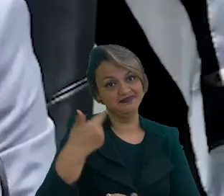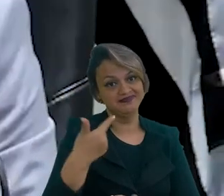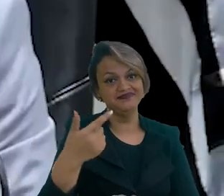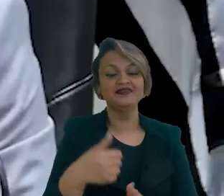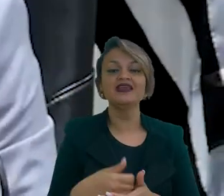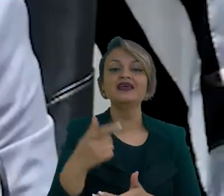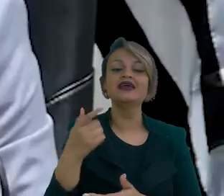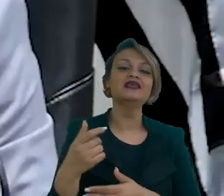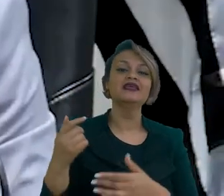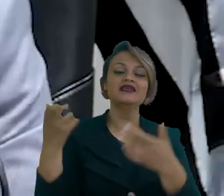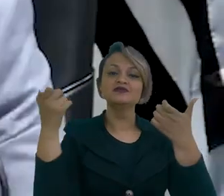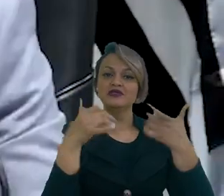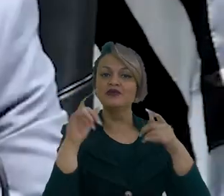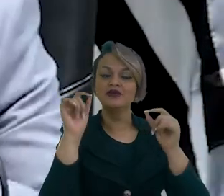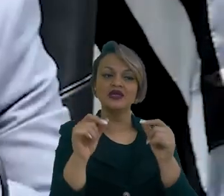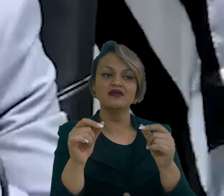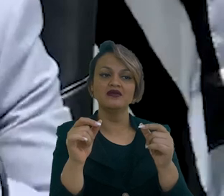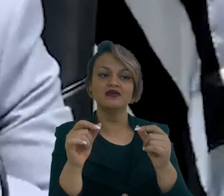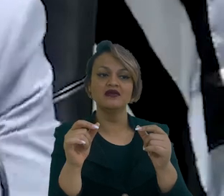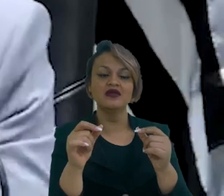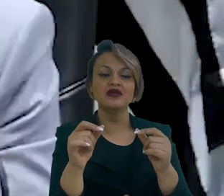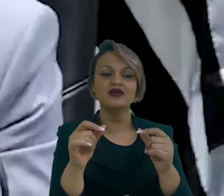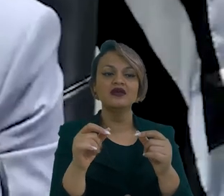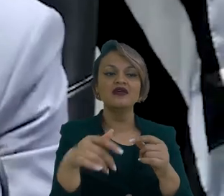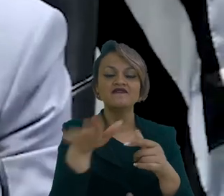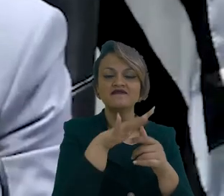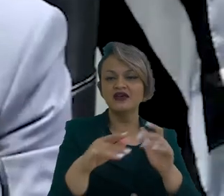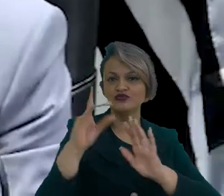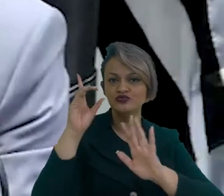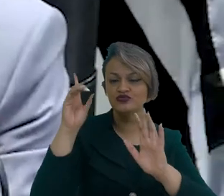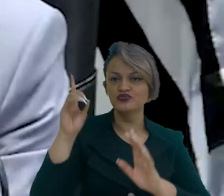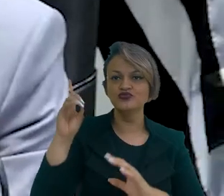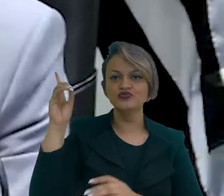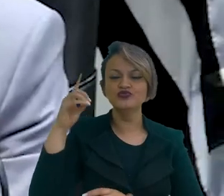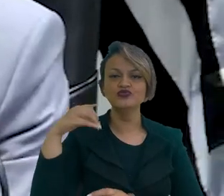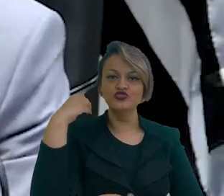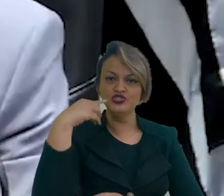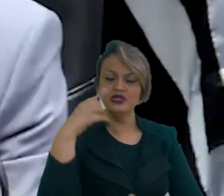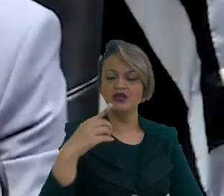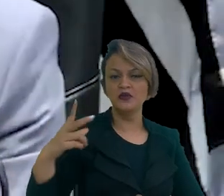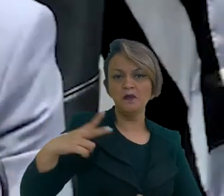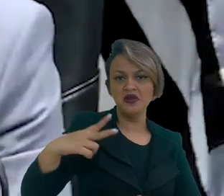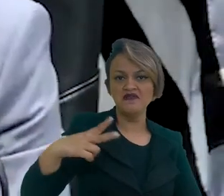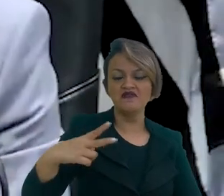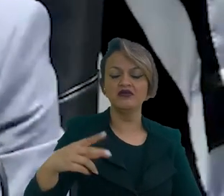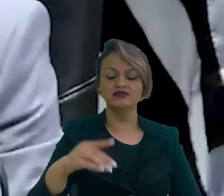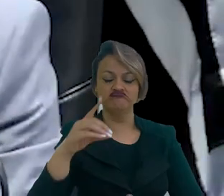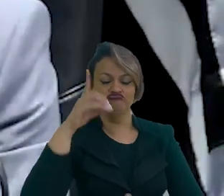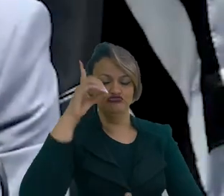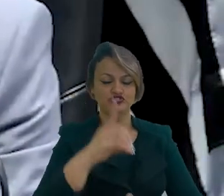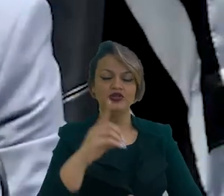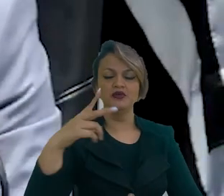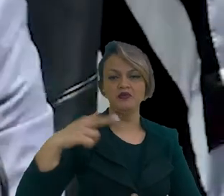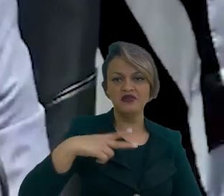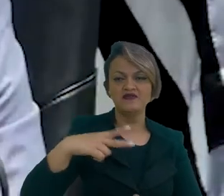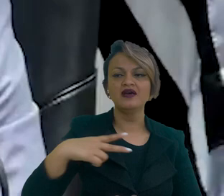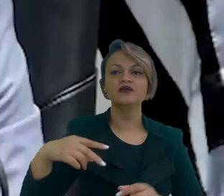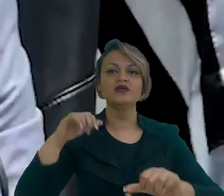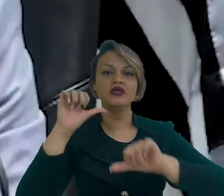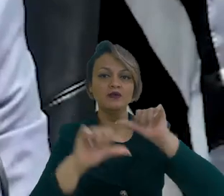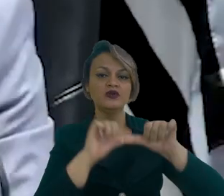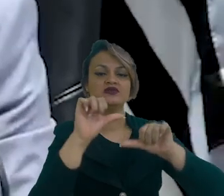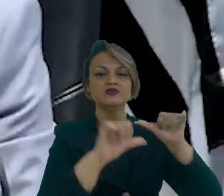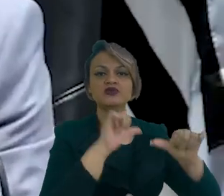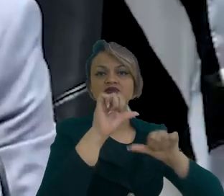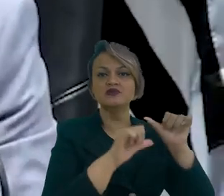e que se refere ao que a gente denomina de hierarquia de fontes no direito privado e que passou ou passa